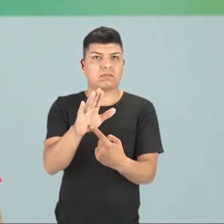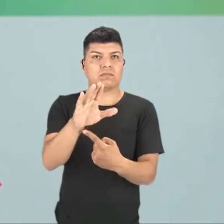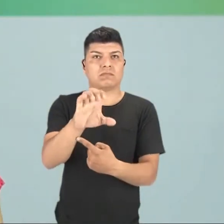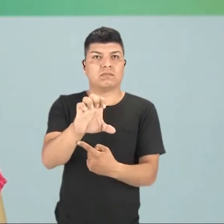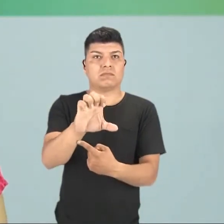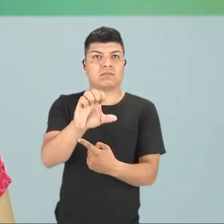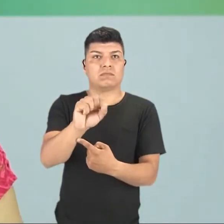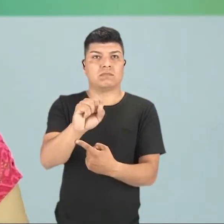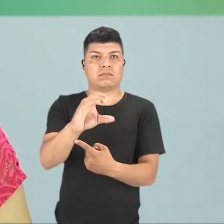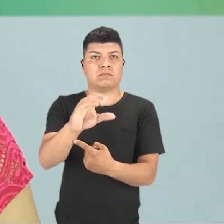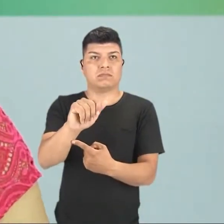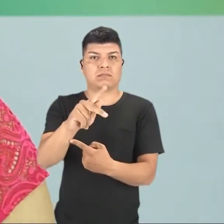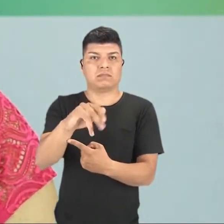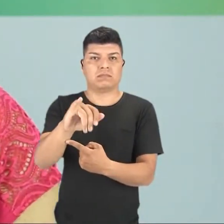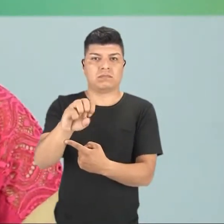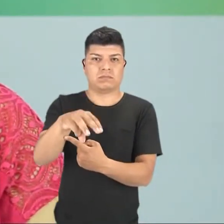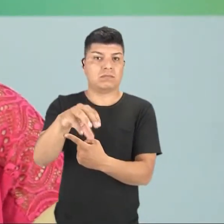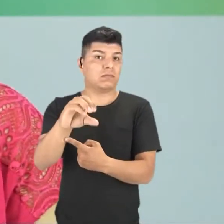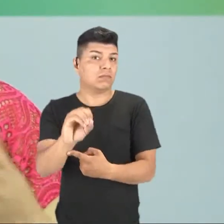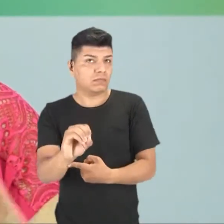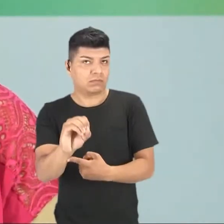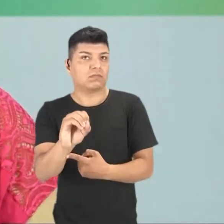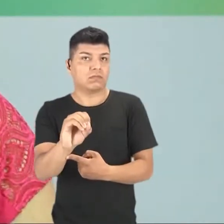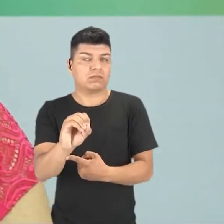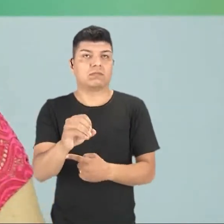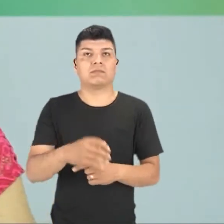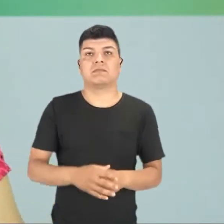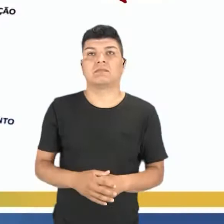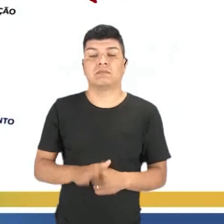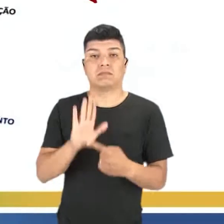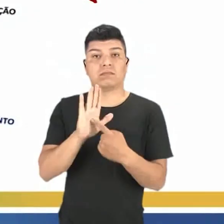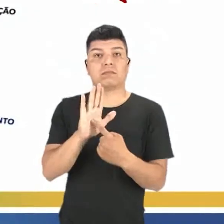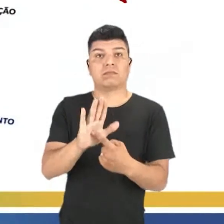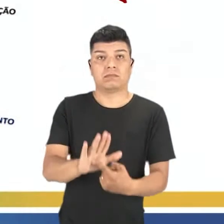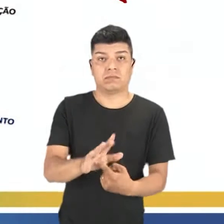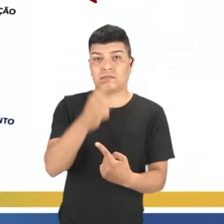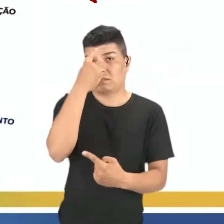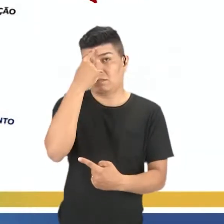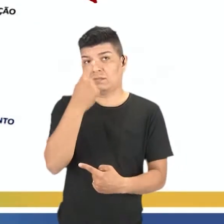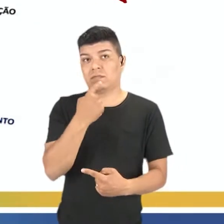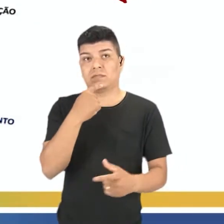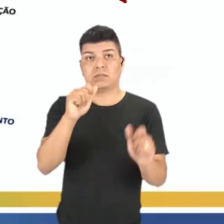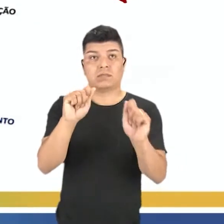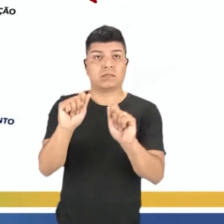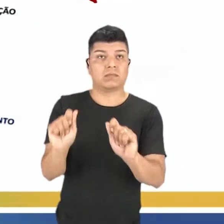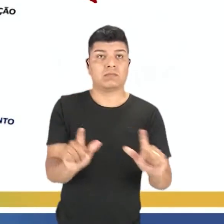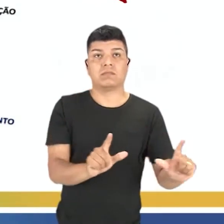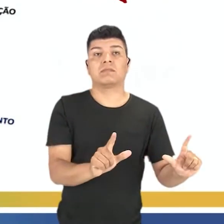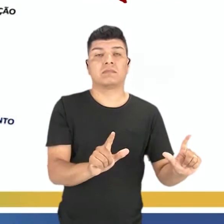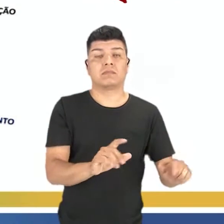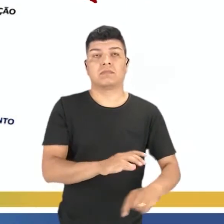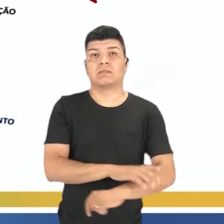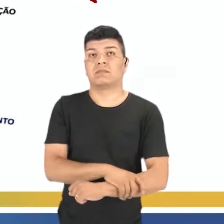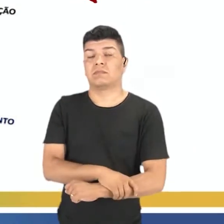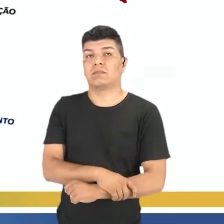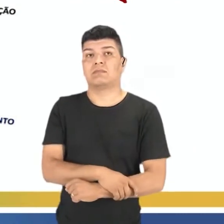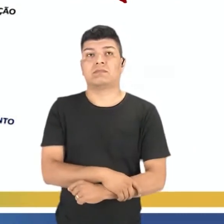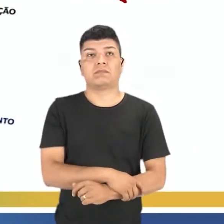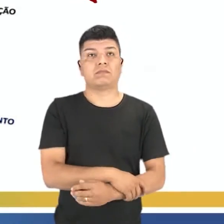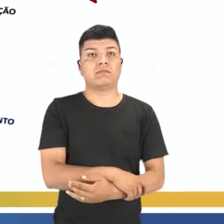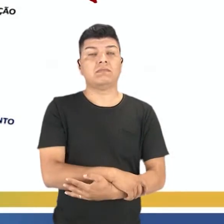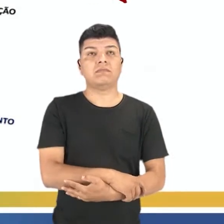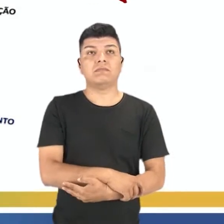escapismo para o nosso deleite. Então, aqui temos acompanhe comigo aqui no